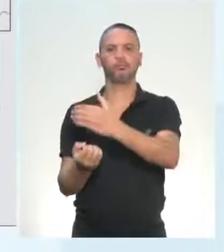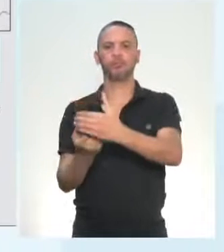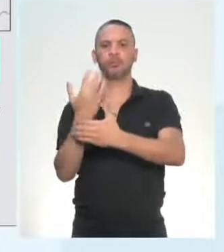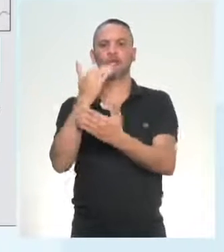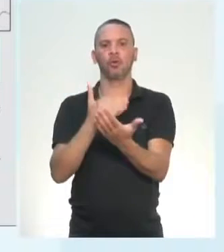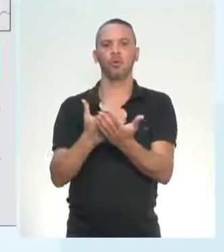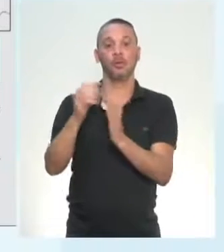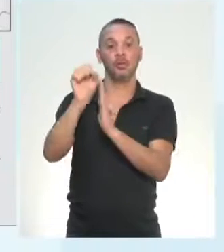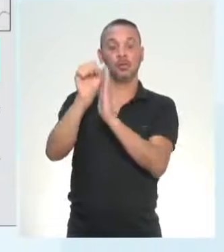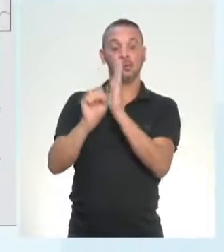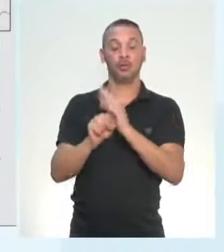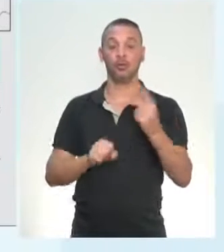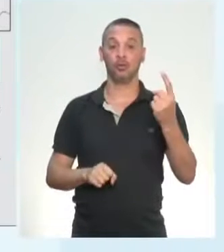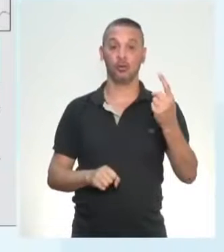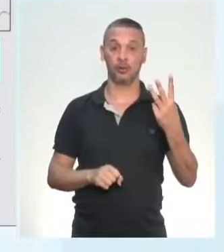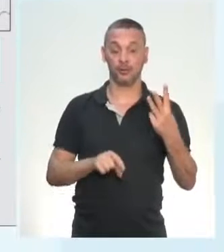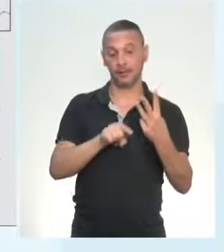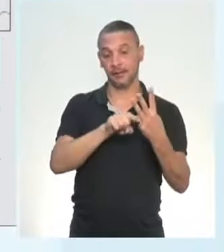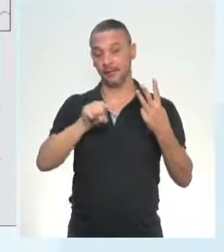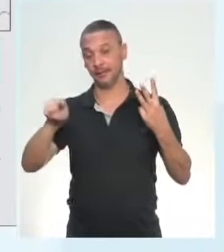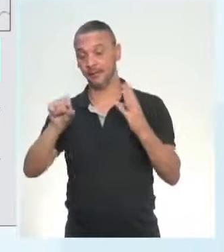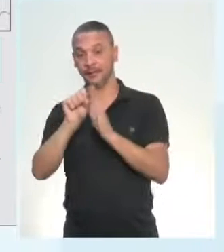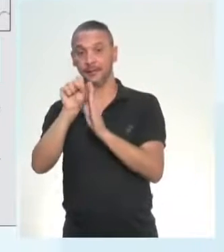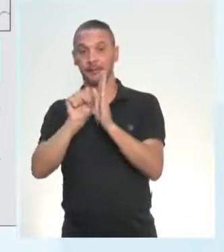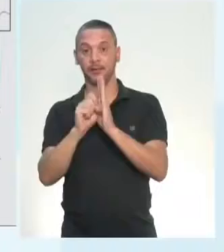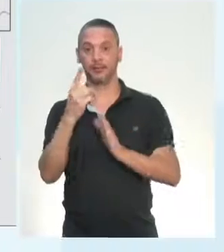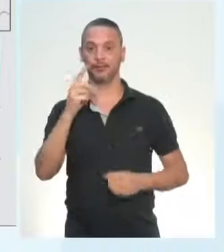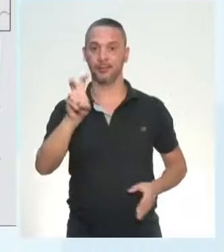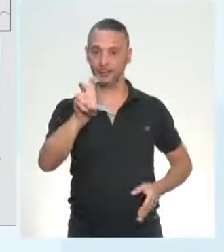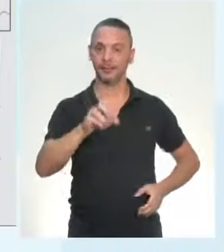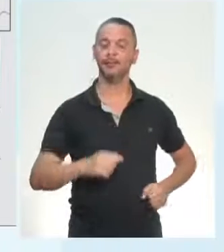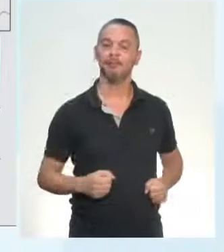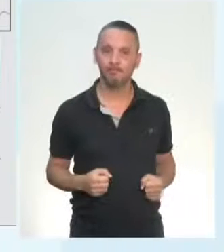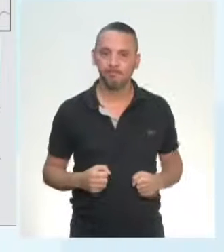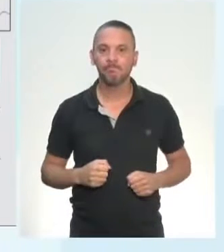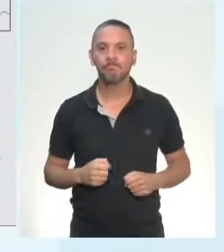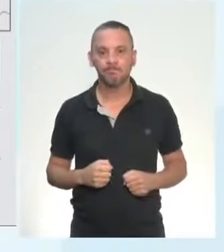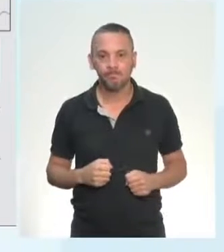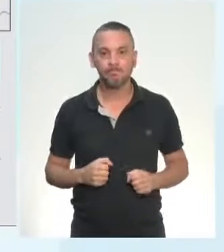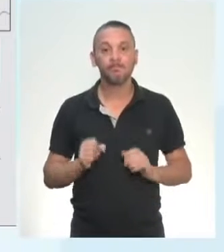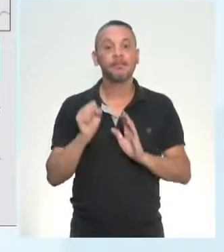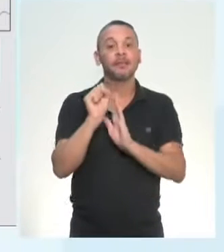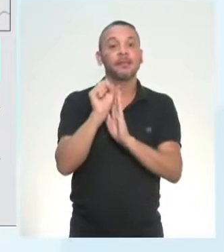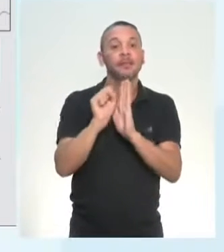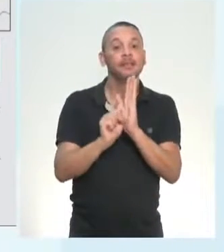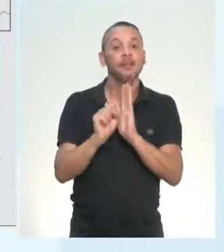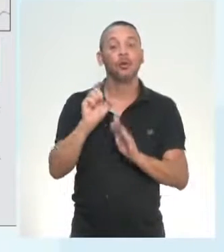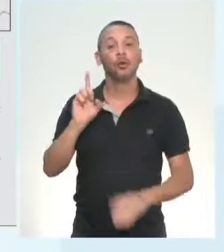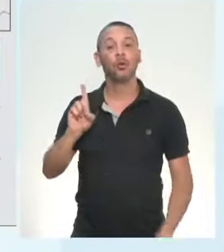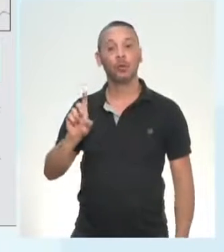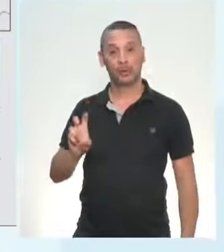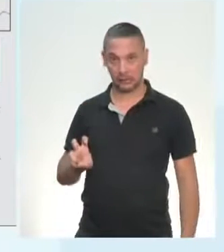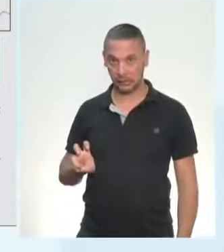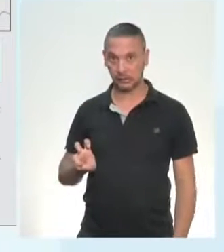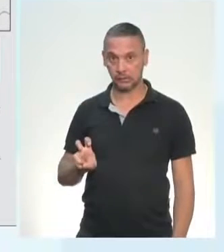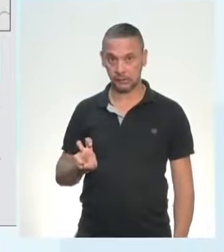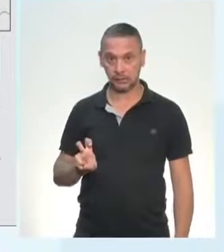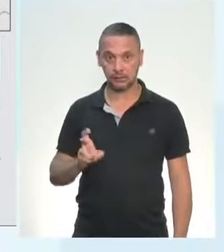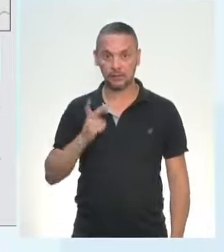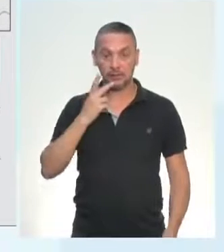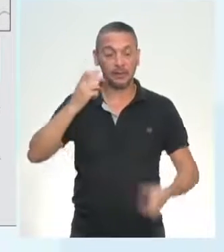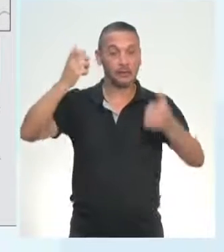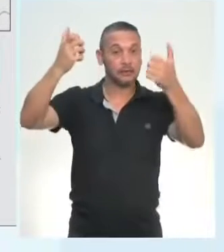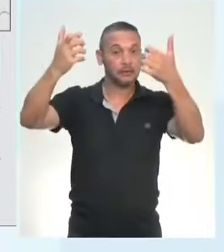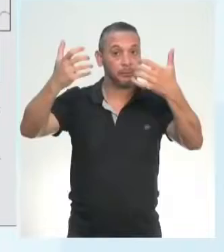partir do século XIII até ao século XV. Galerinha, século XV, nós estamos